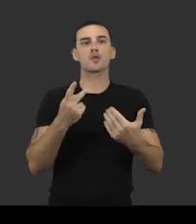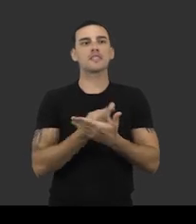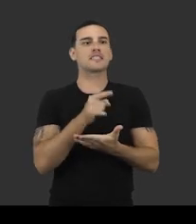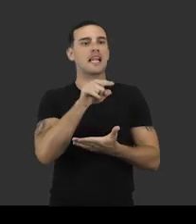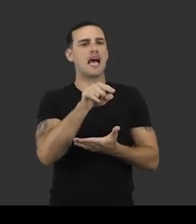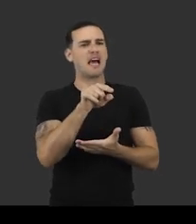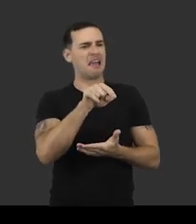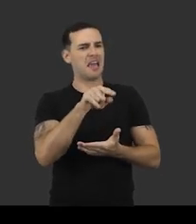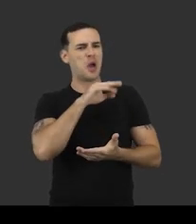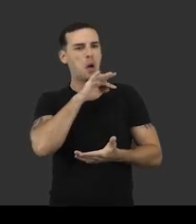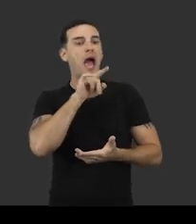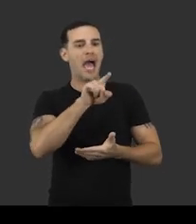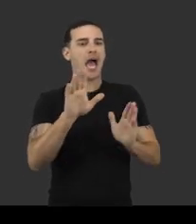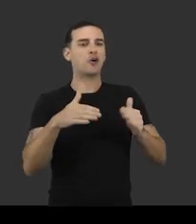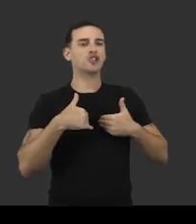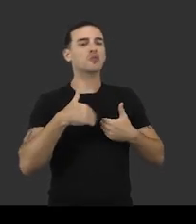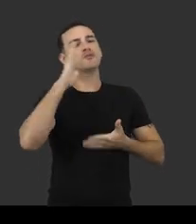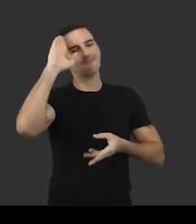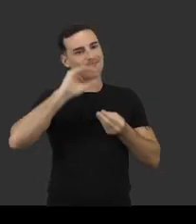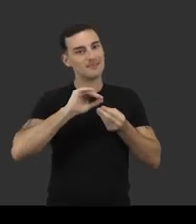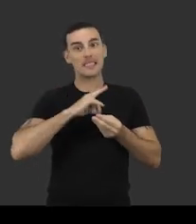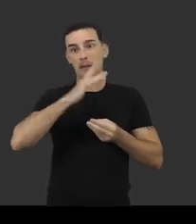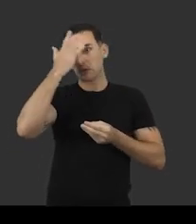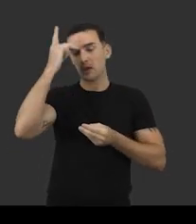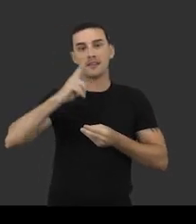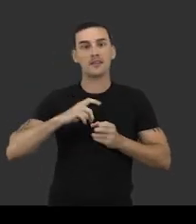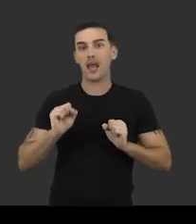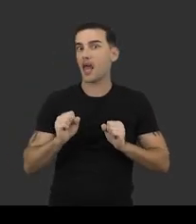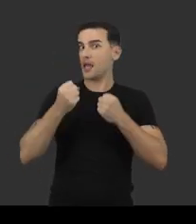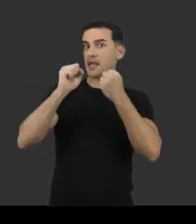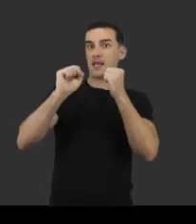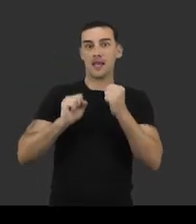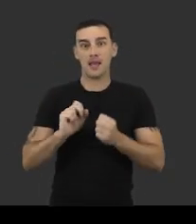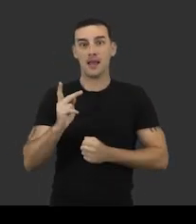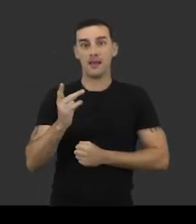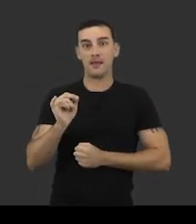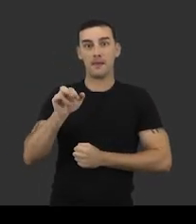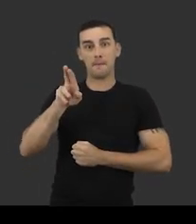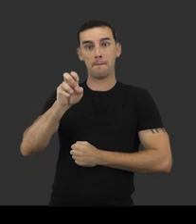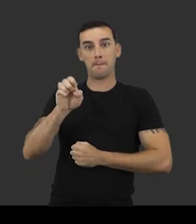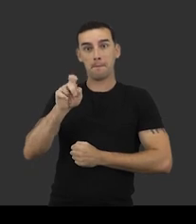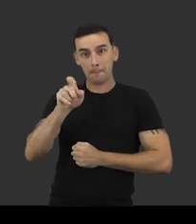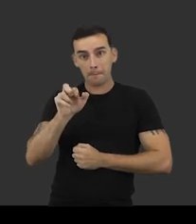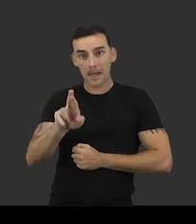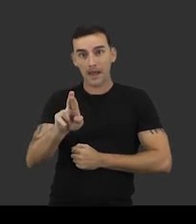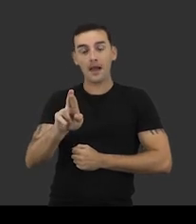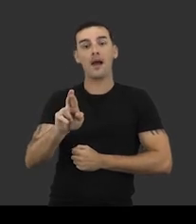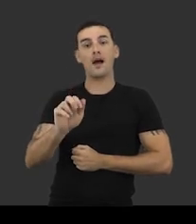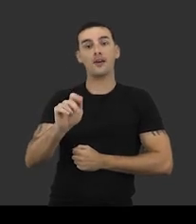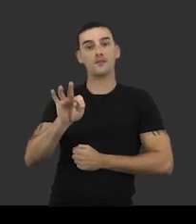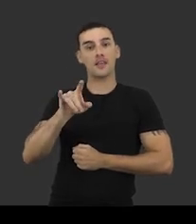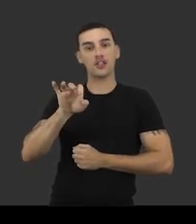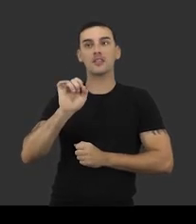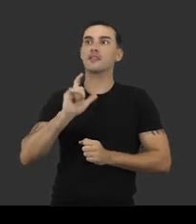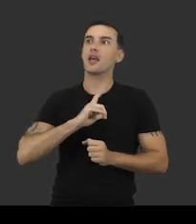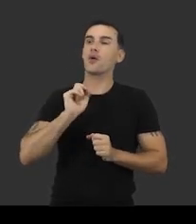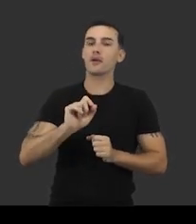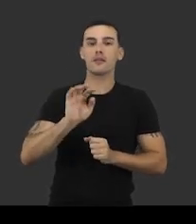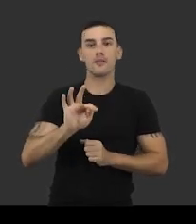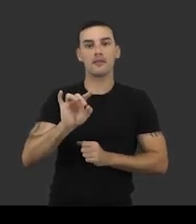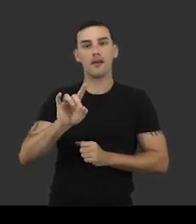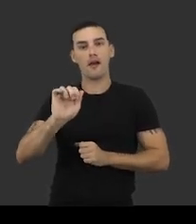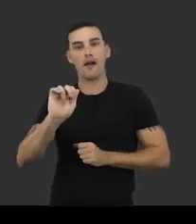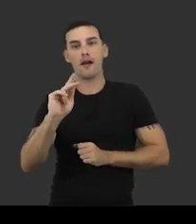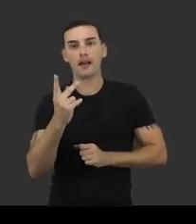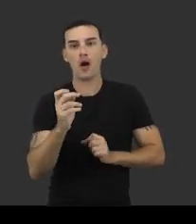né? Aquela criança com hiperatividade ou com excesso de energia ou com déficit de atenção